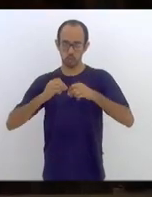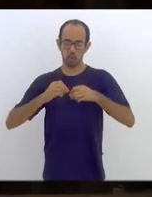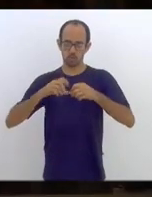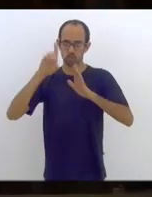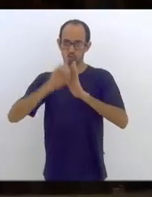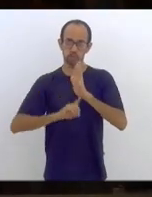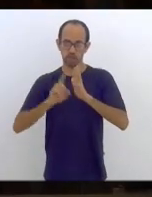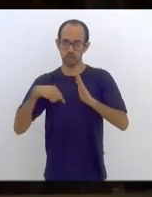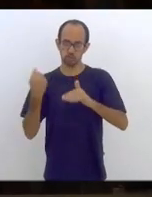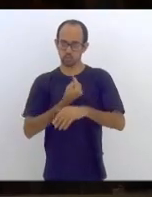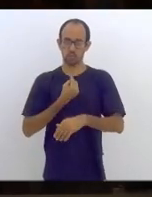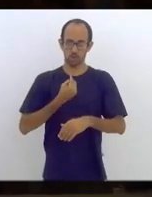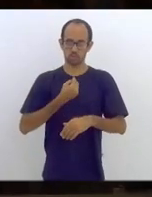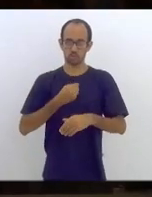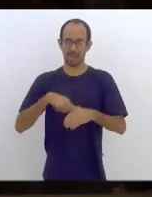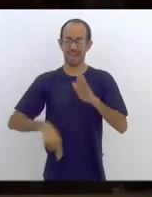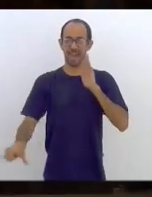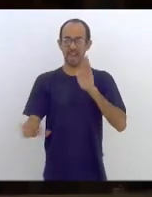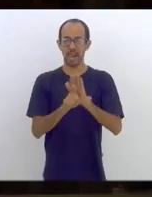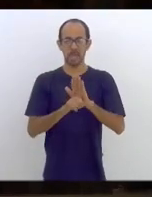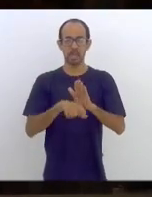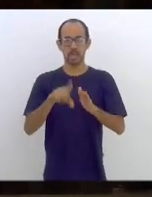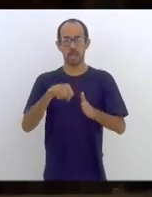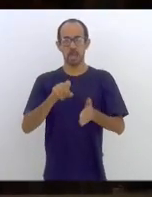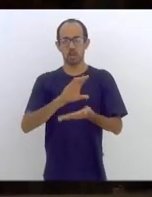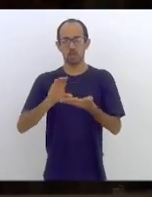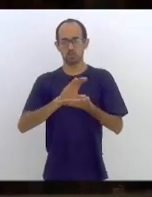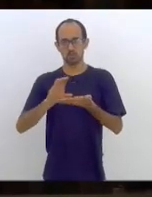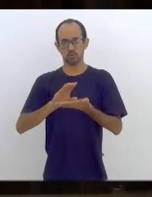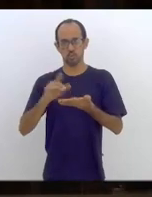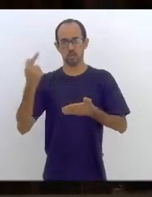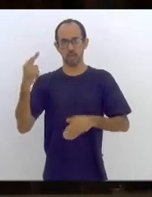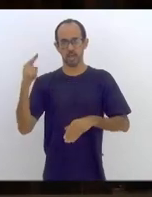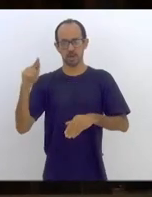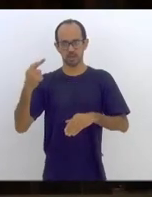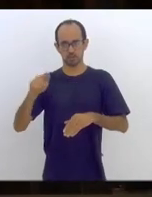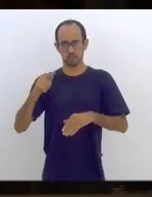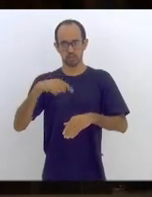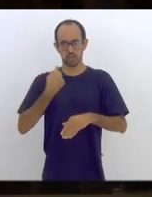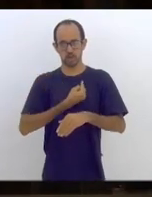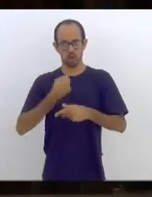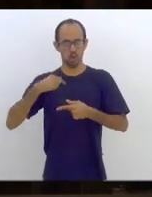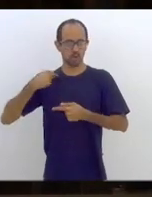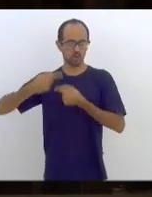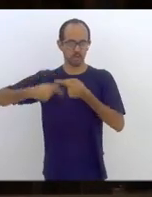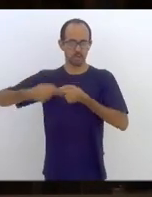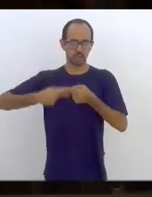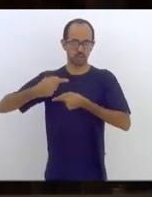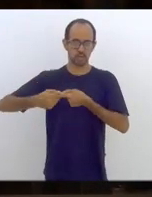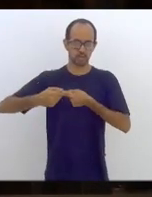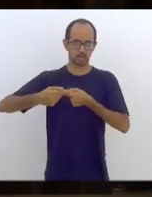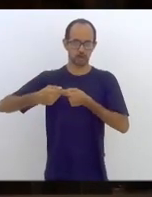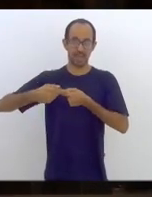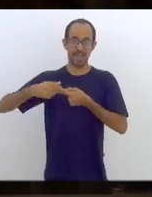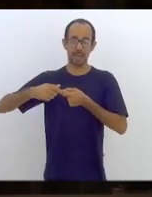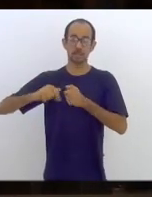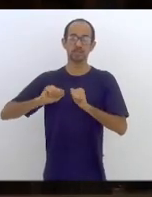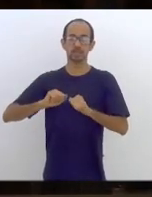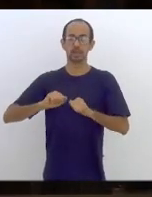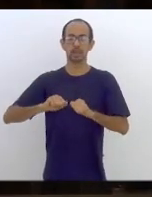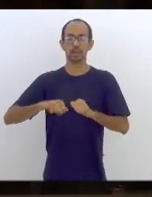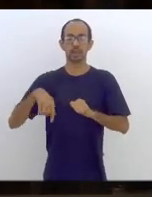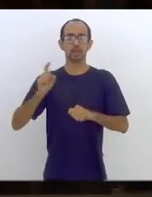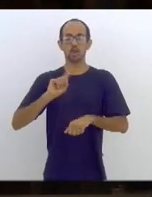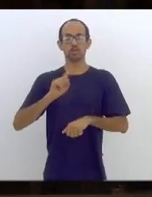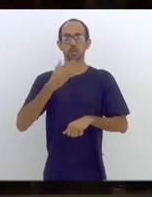É lei, é Constituição, e é garantia, e é nossa herança. Nós não pedimos para nascer aqui, mas